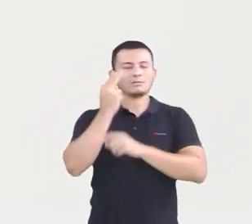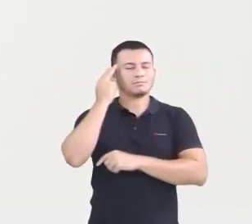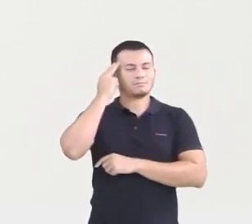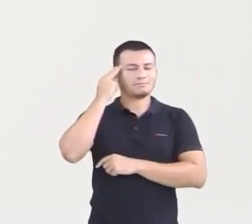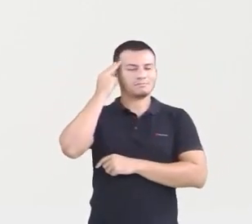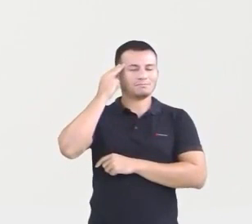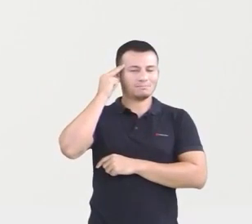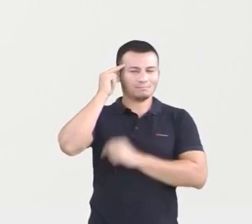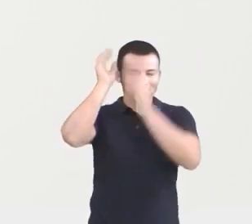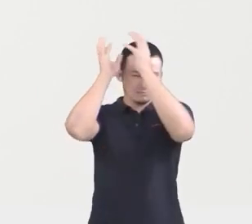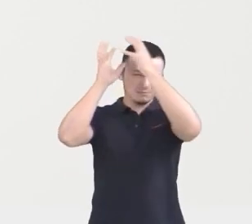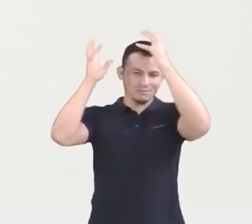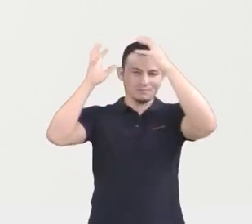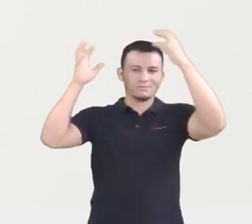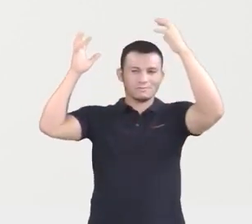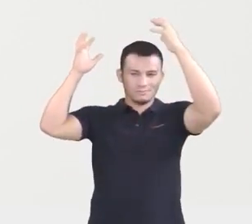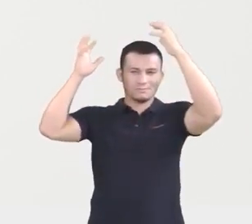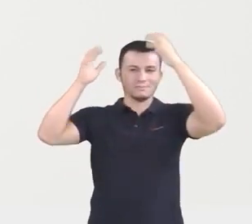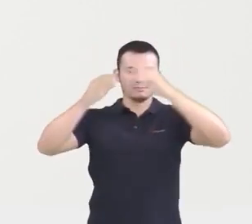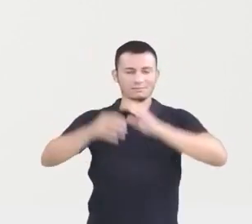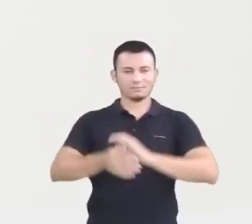sonho.